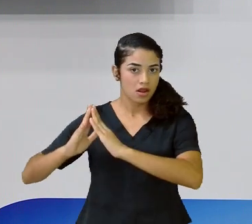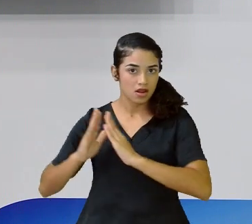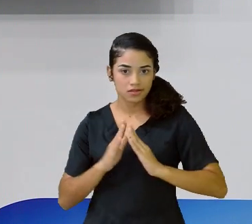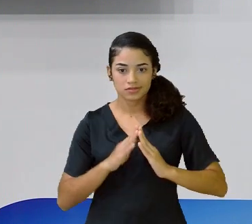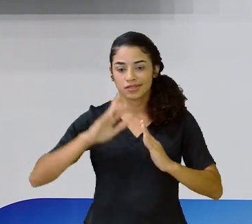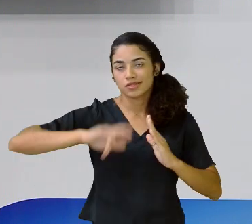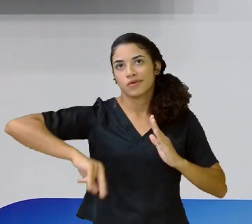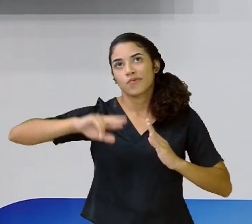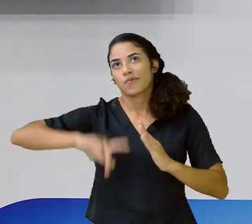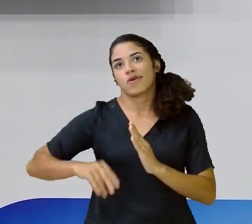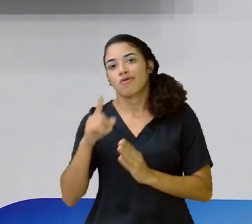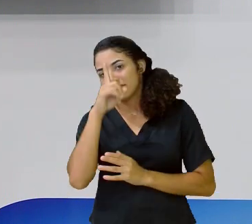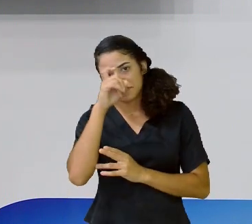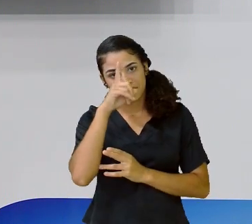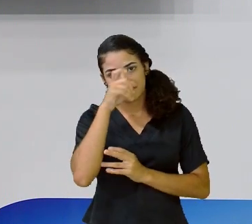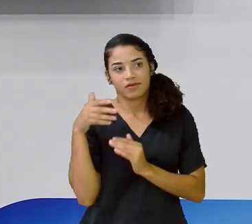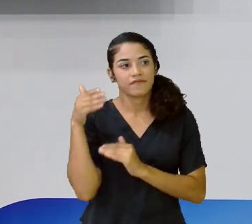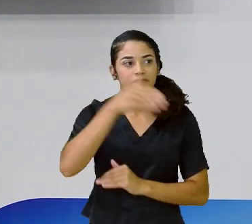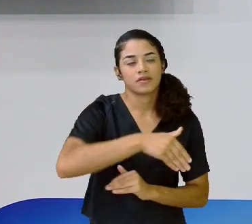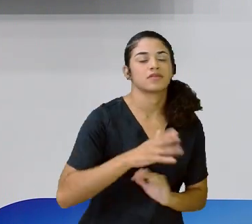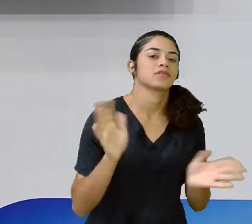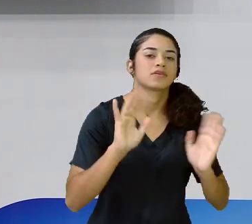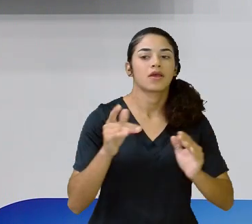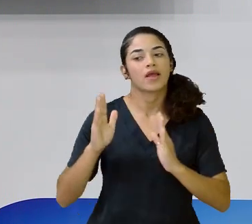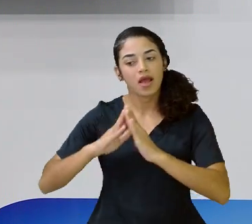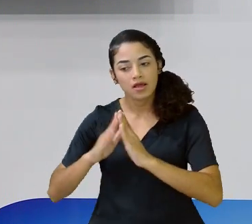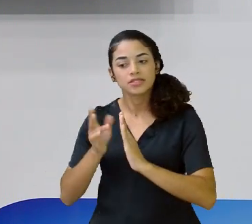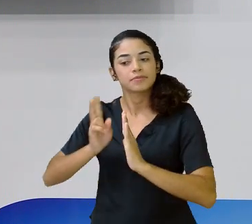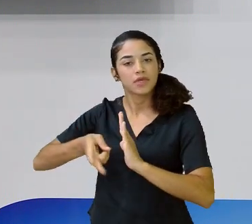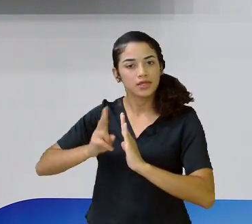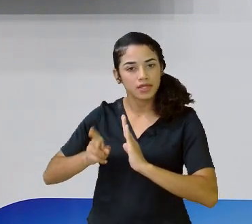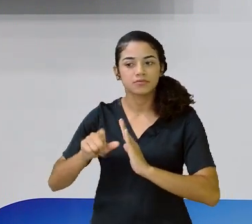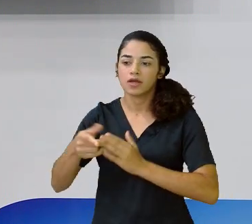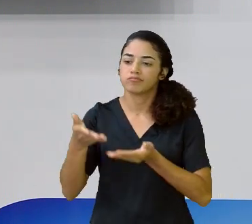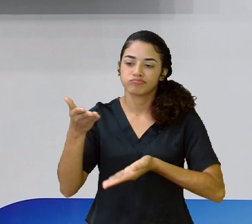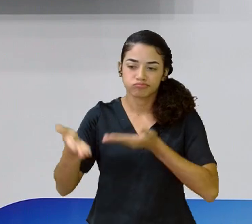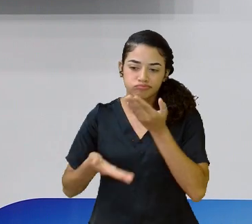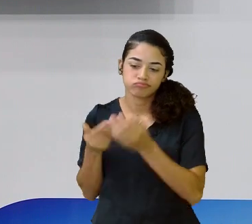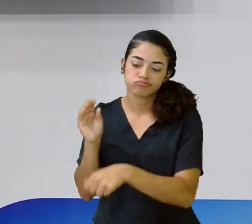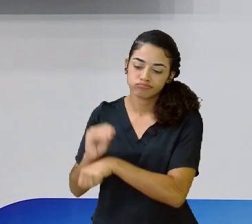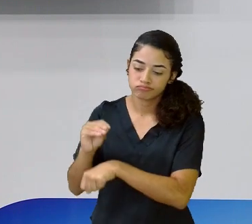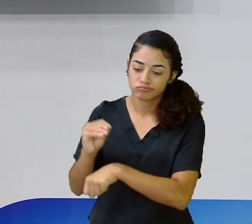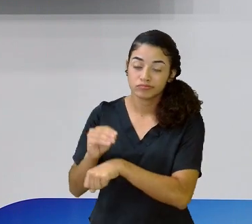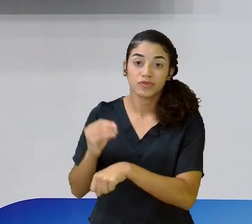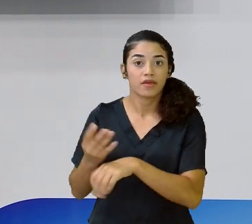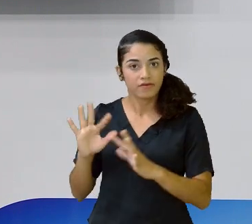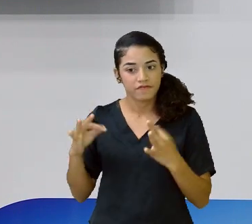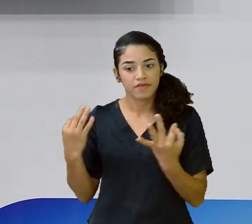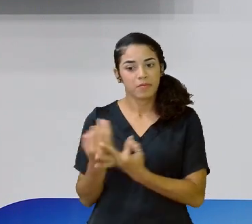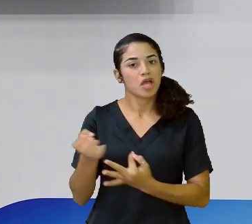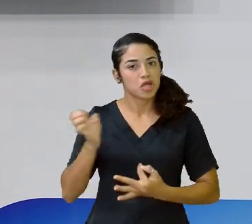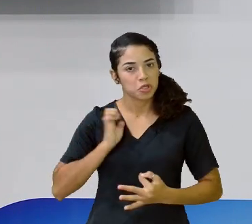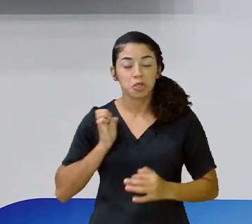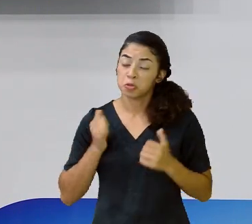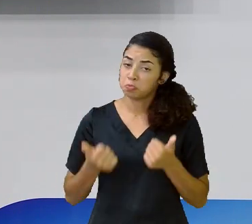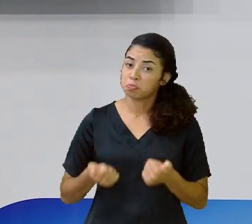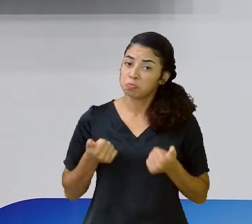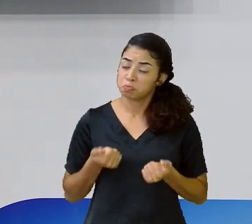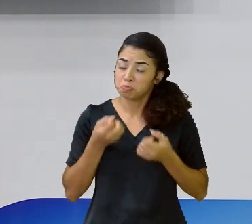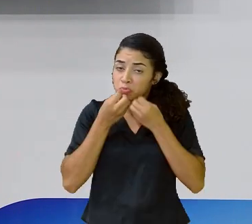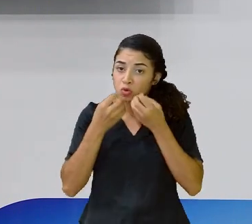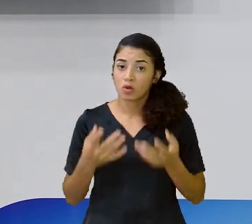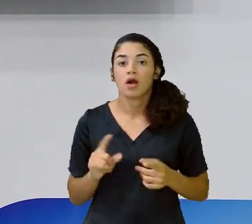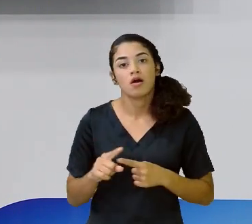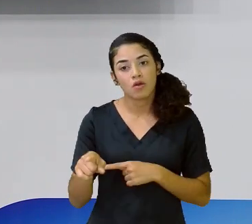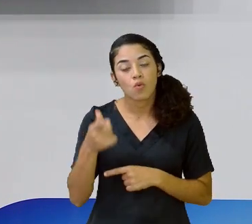não era comum nascer em hospitais, e ela foi criada lá naquela fazenda. Ela veio de uma família rica, muito bem abastada. Então, graças